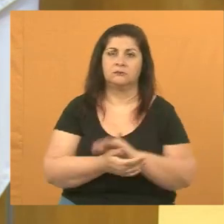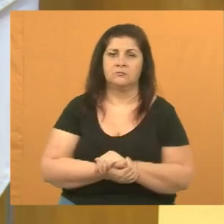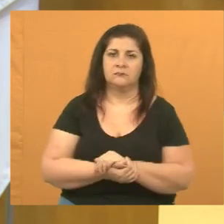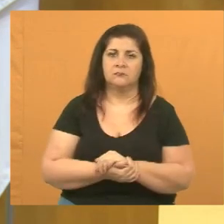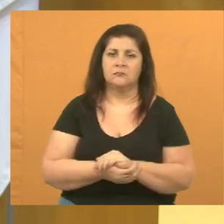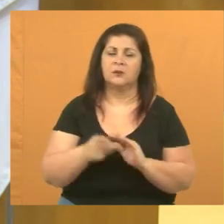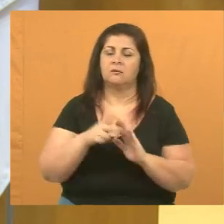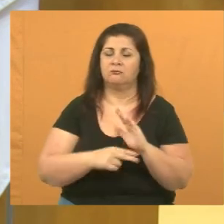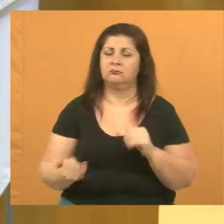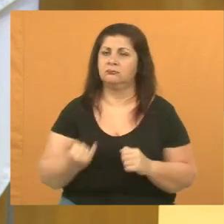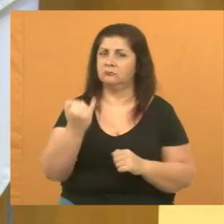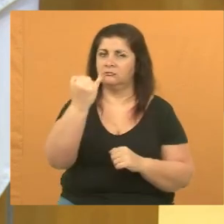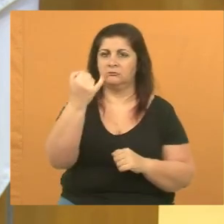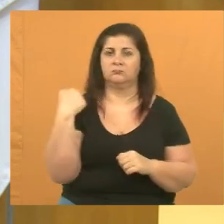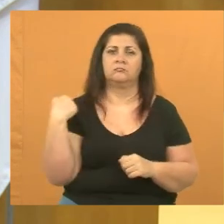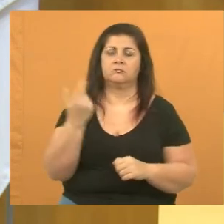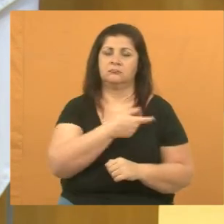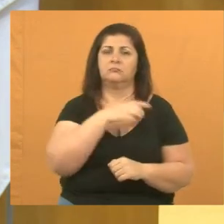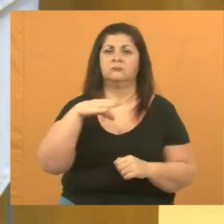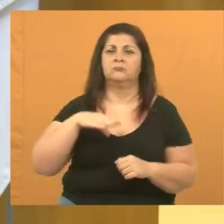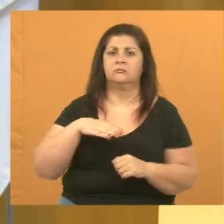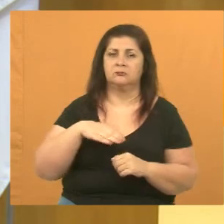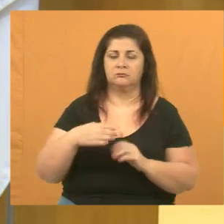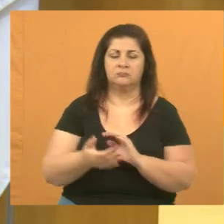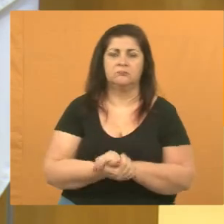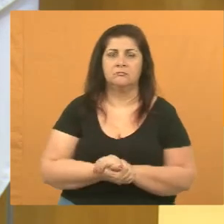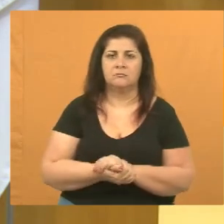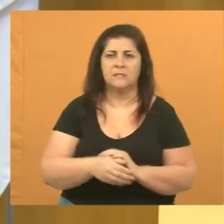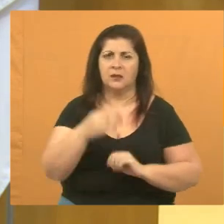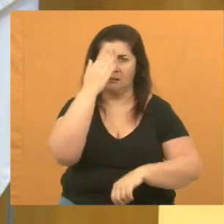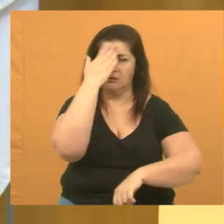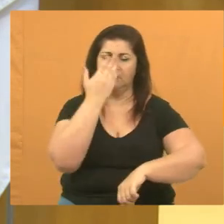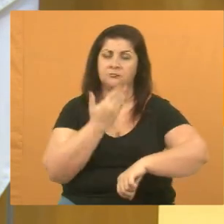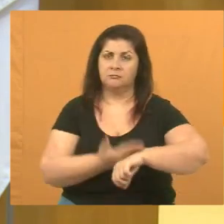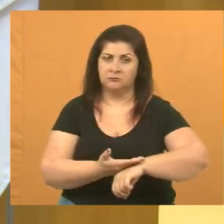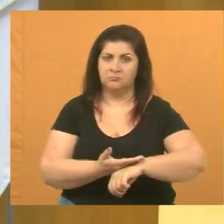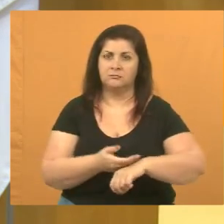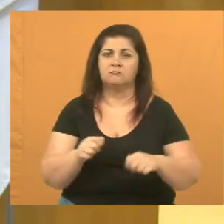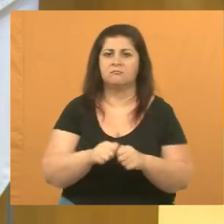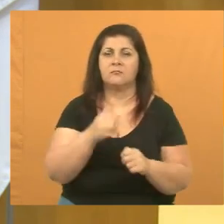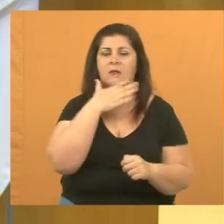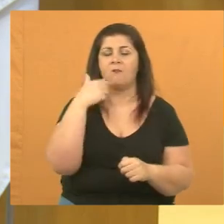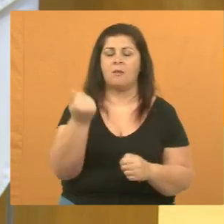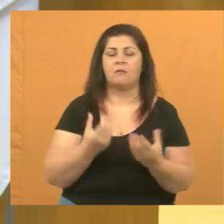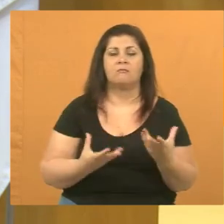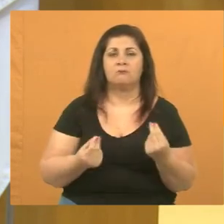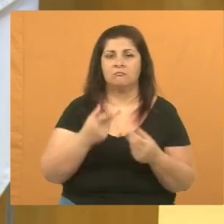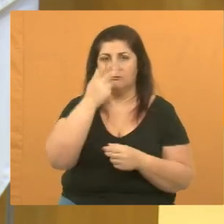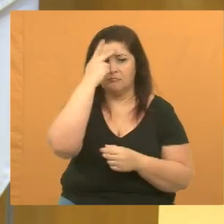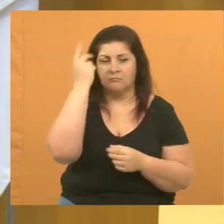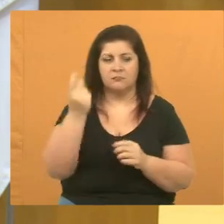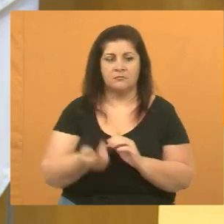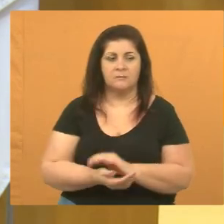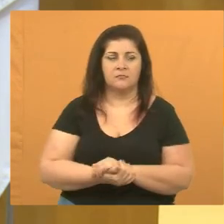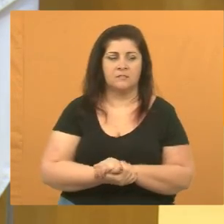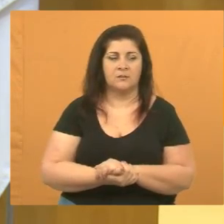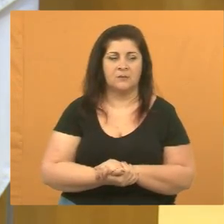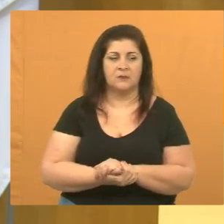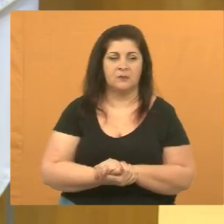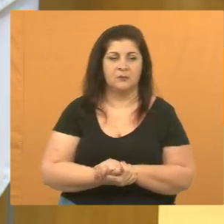é um projeto importantíssimo na nossa cidade, e a gente tem certeza que vai melhorar para muitos.